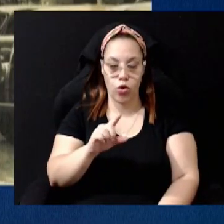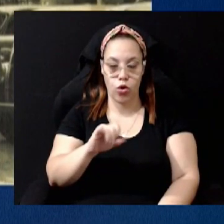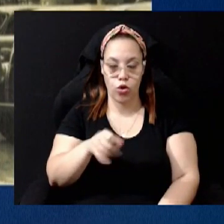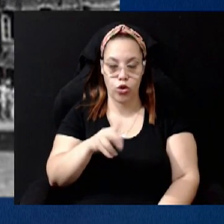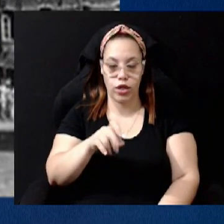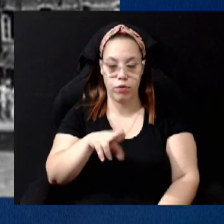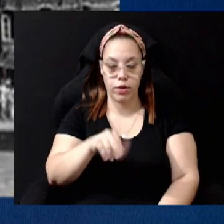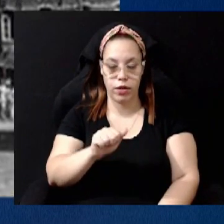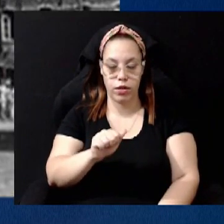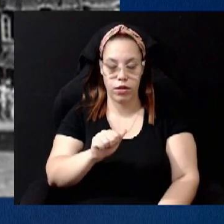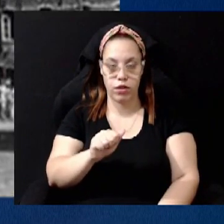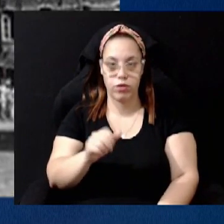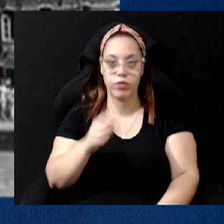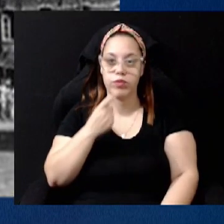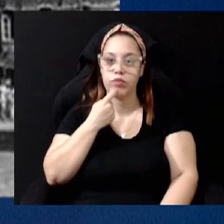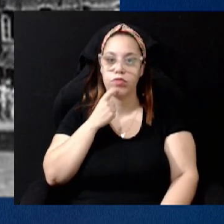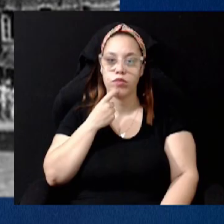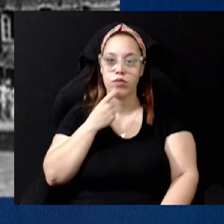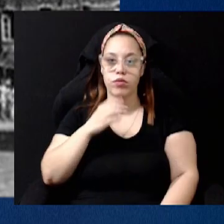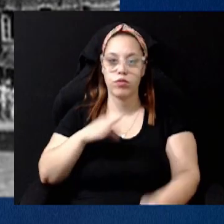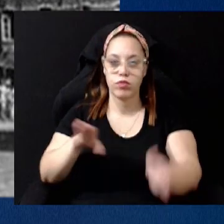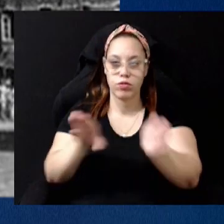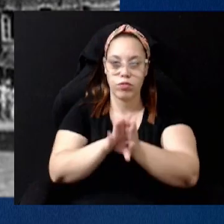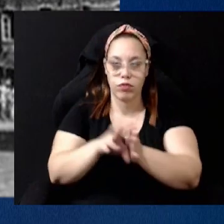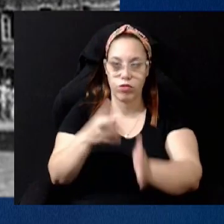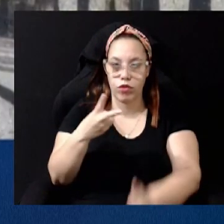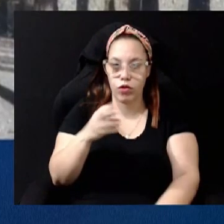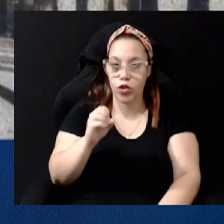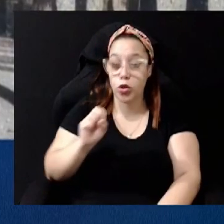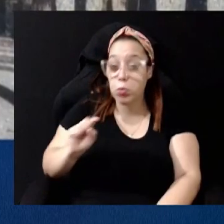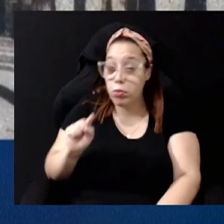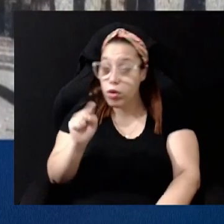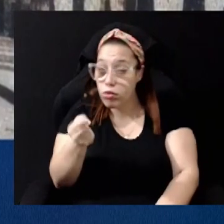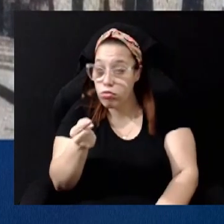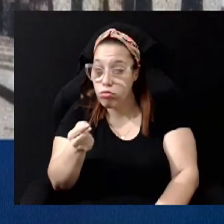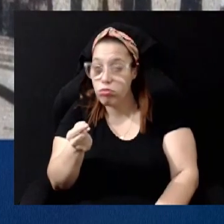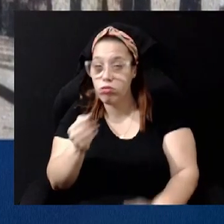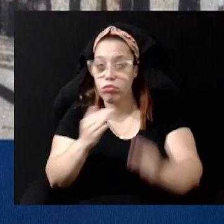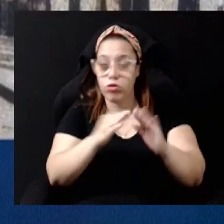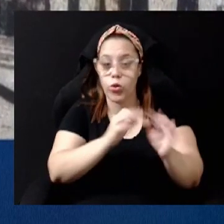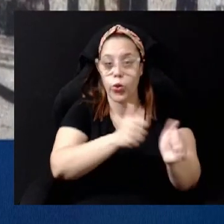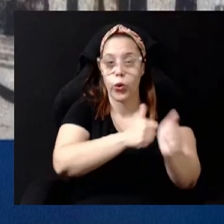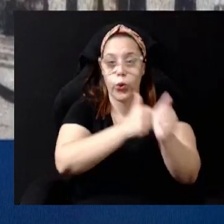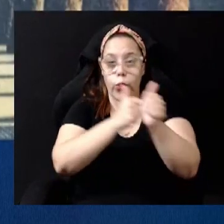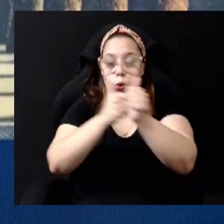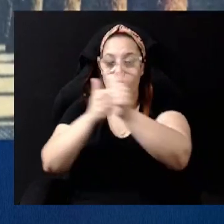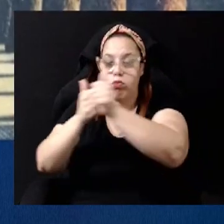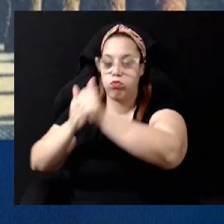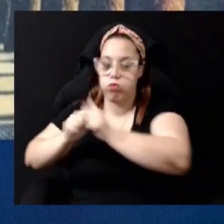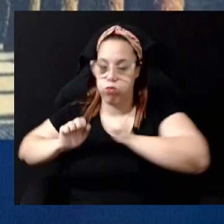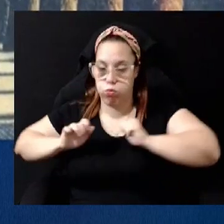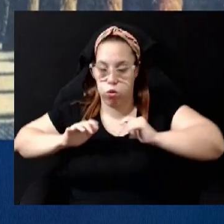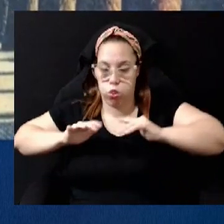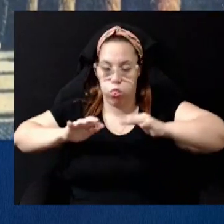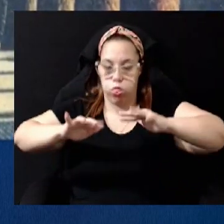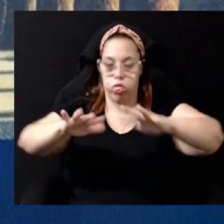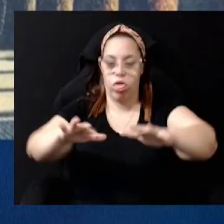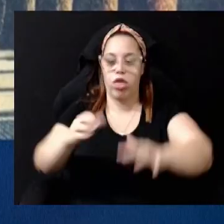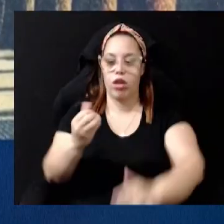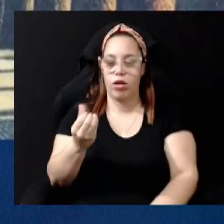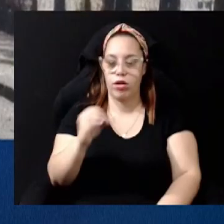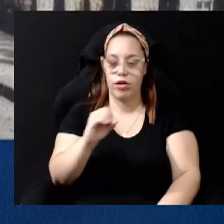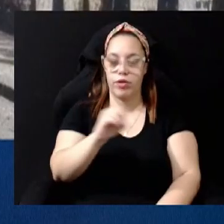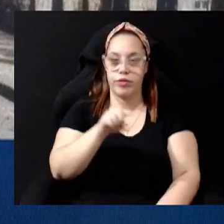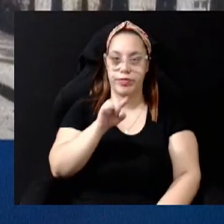quando a cidade tinha em torno de 20 mil habitantes e acompanhou a explosão demográfica para cerca de 600 mil na ocasião da